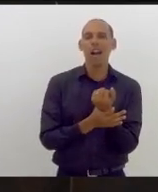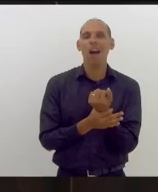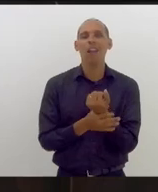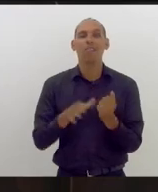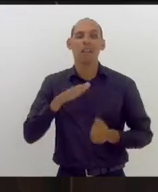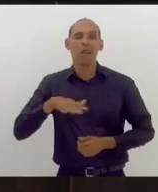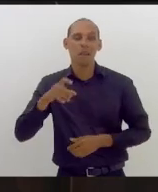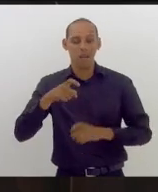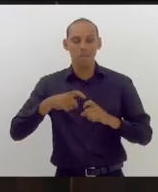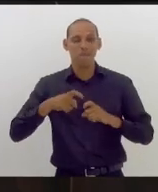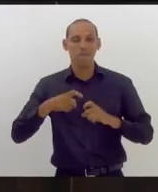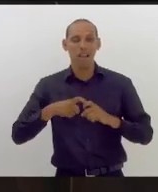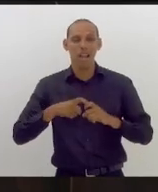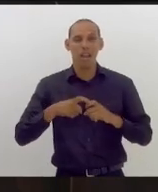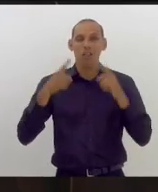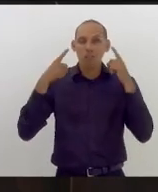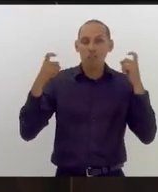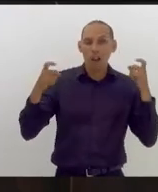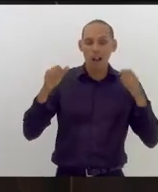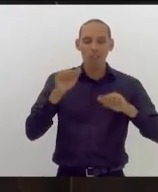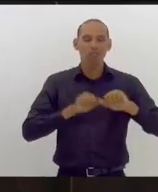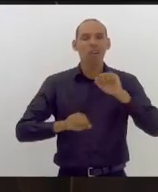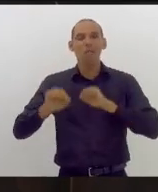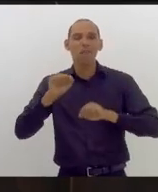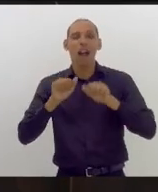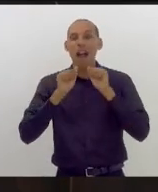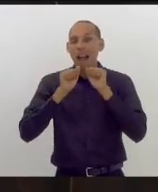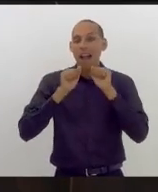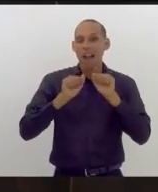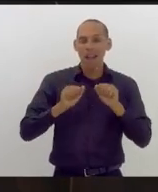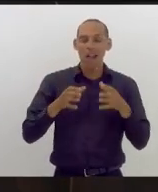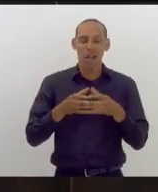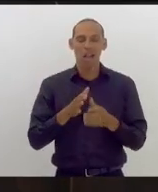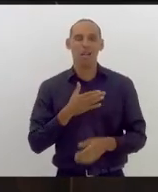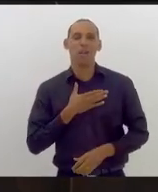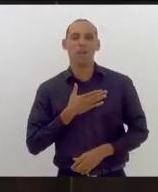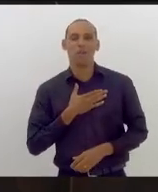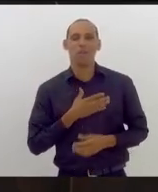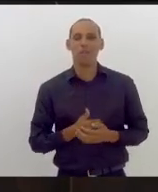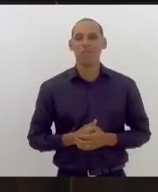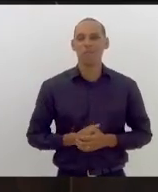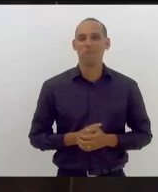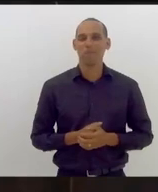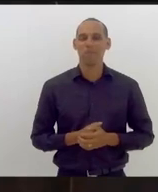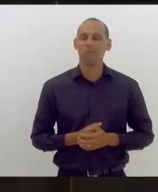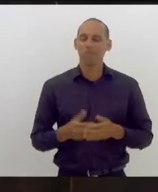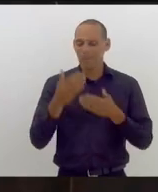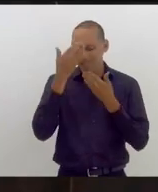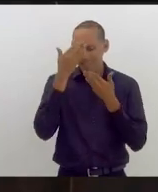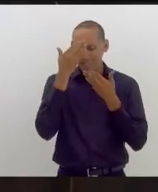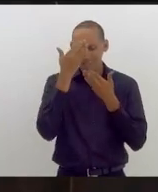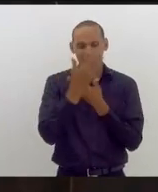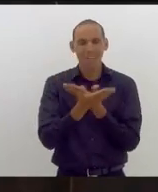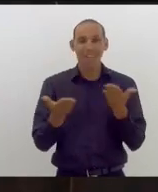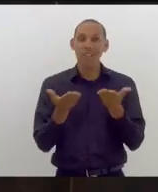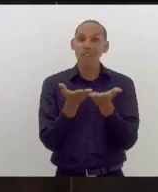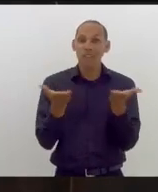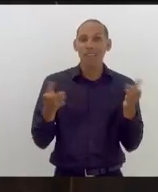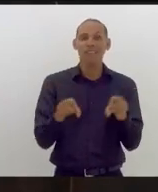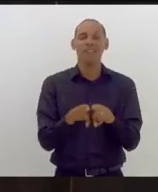departamento de som, limpeza e assessores do meu gabinete. Meu muito obrigado. E a